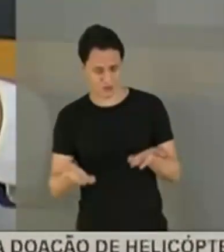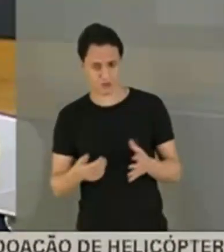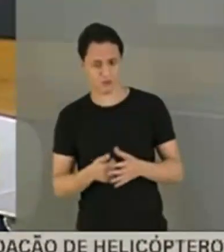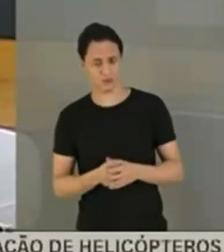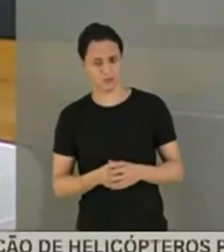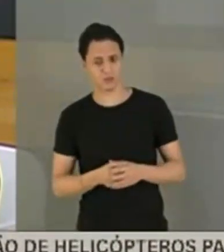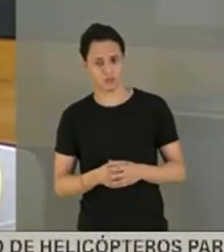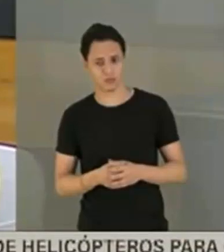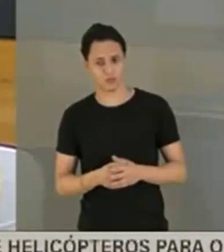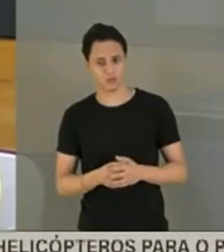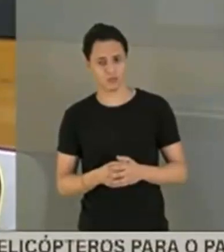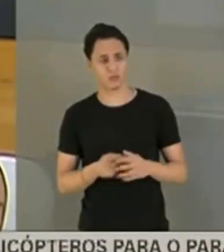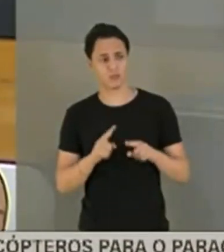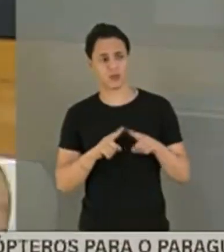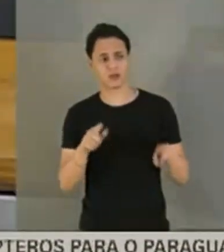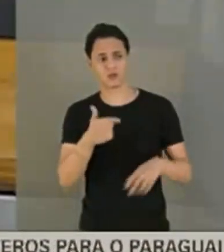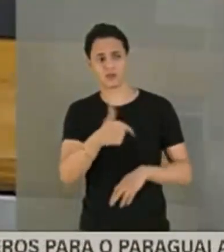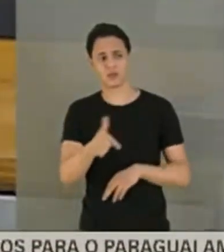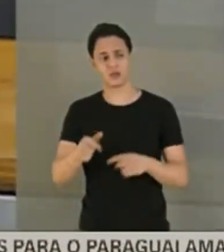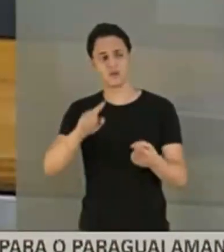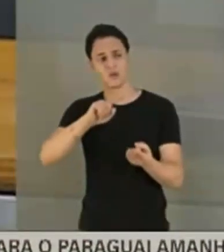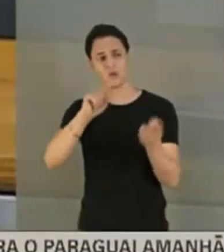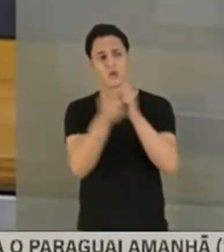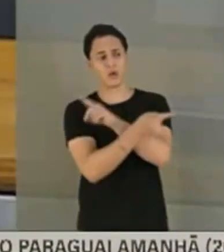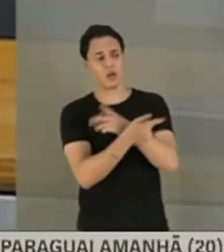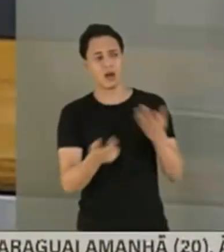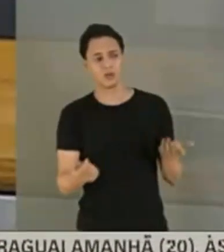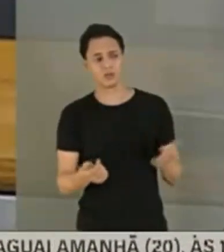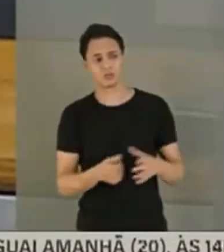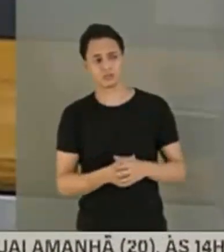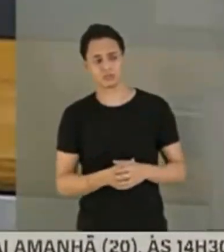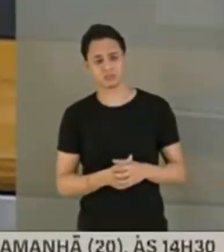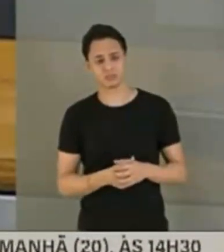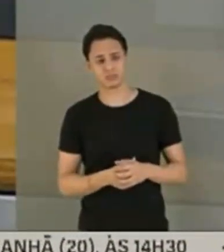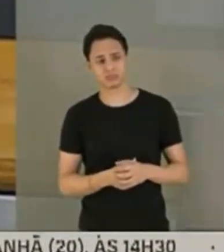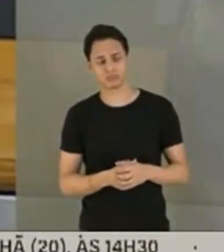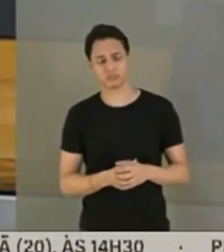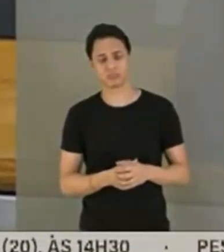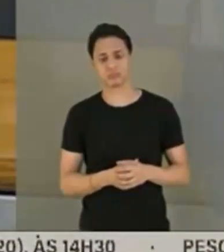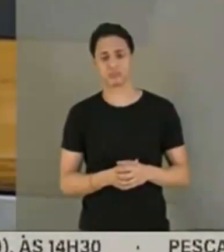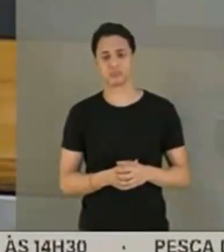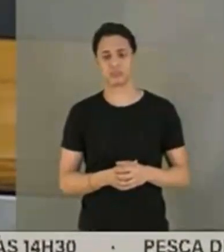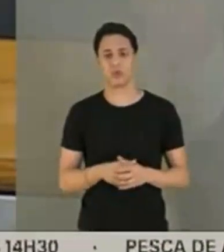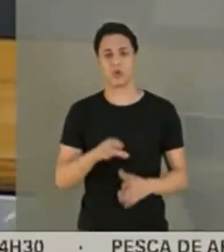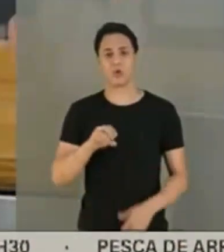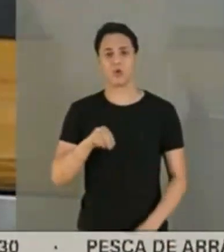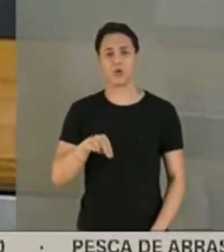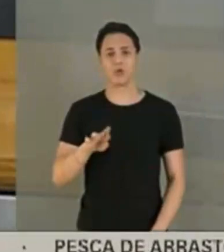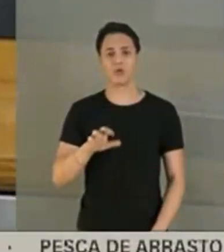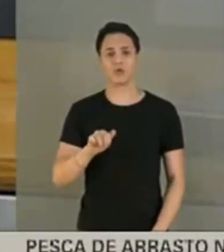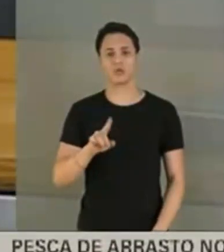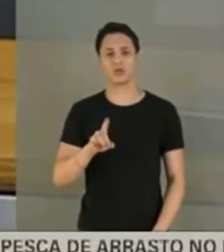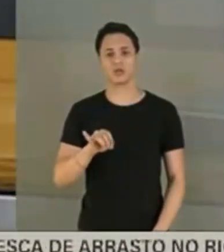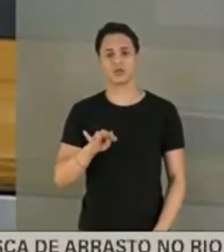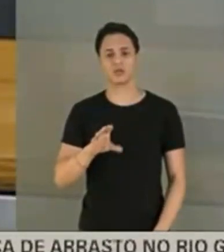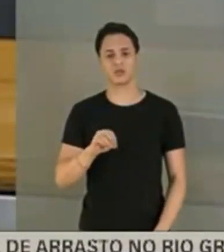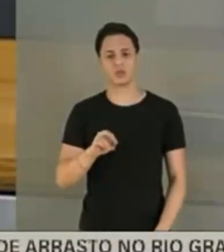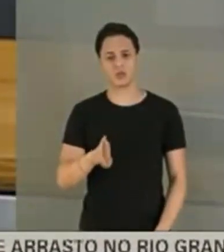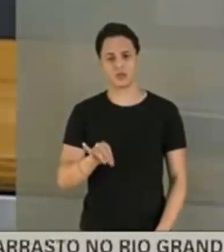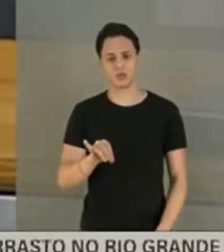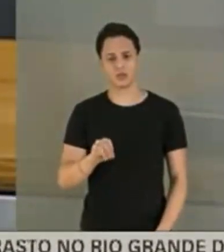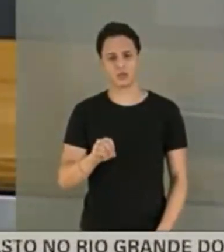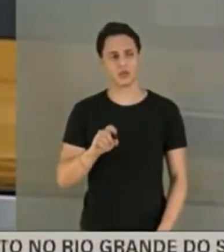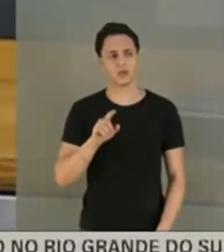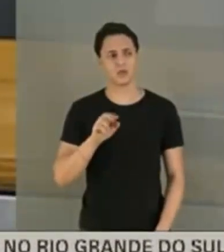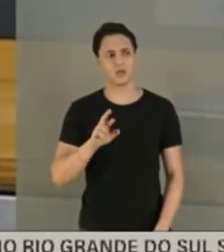foi visto o outro lado, o contraditório, mais uma vez. Não é a primeira vez que isso acontece.